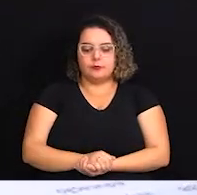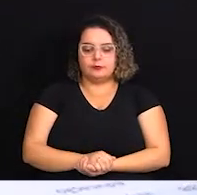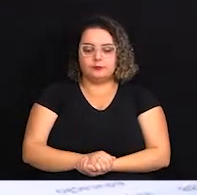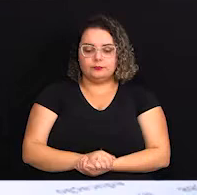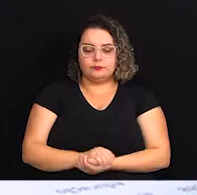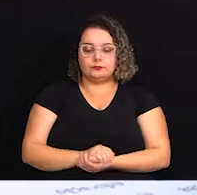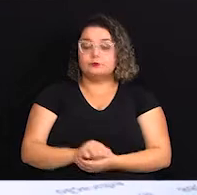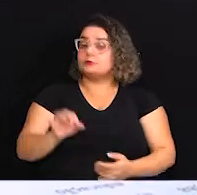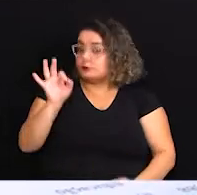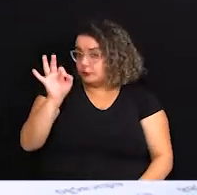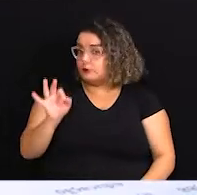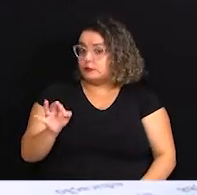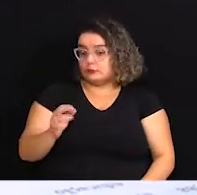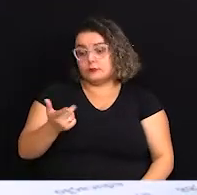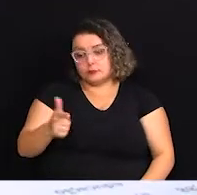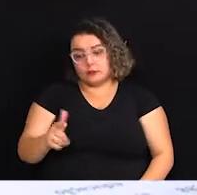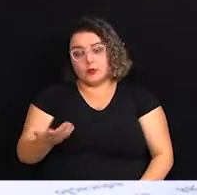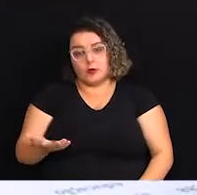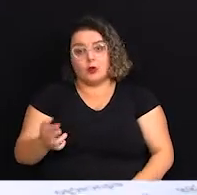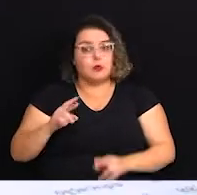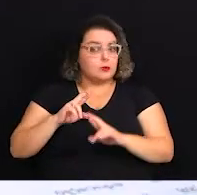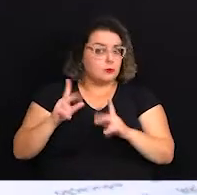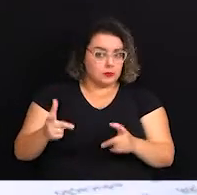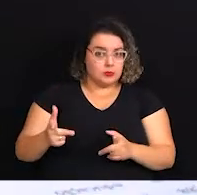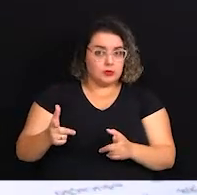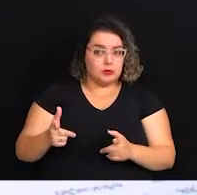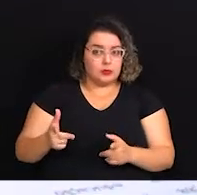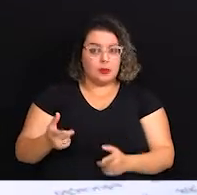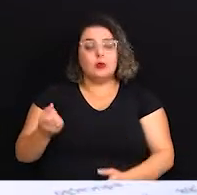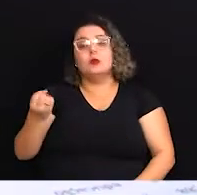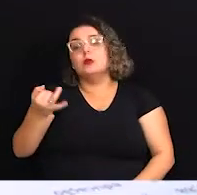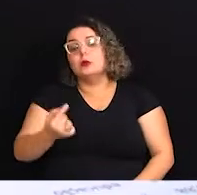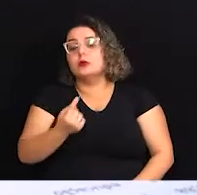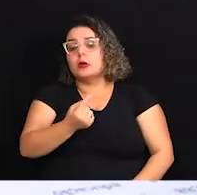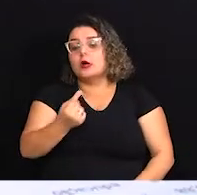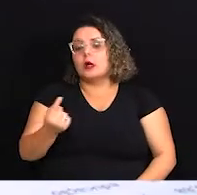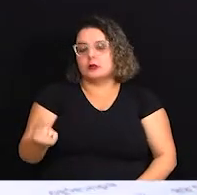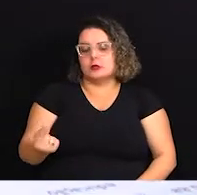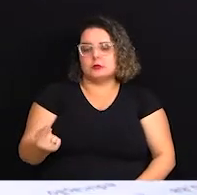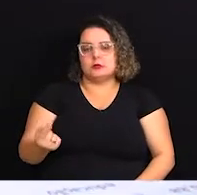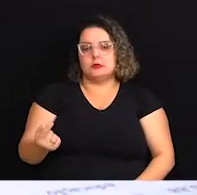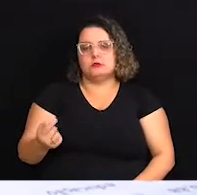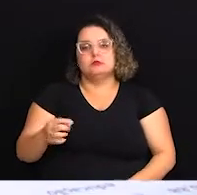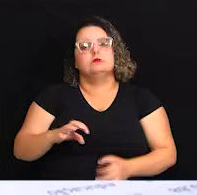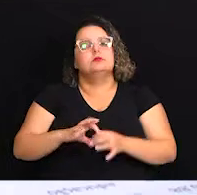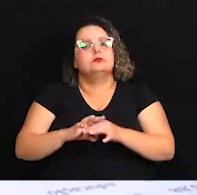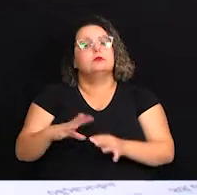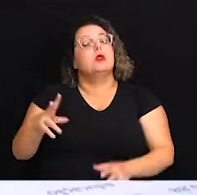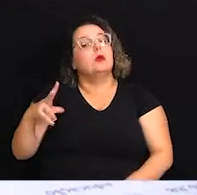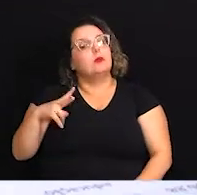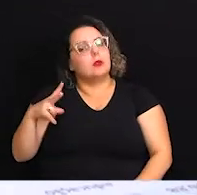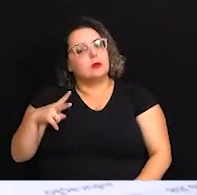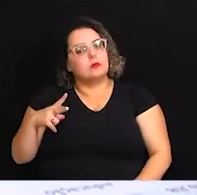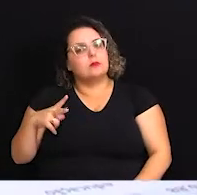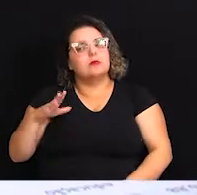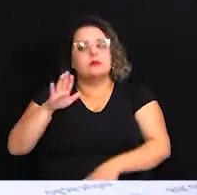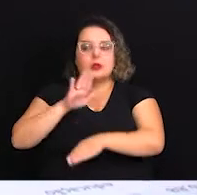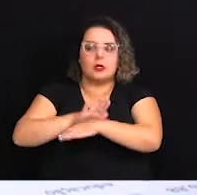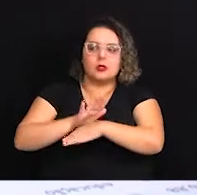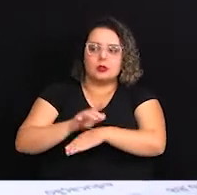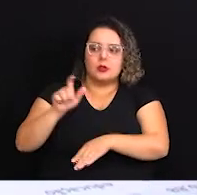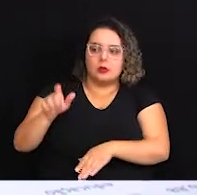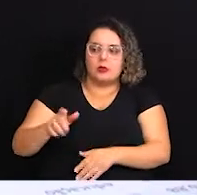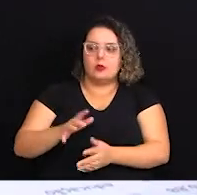a proporção ela se mantém. O que vai diferenciar é o quanto cada um está disposto a abrir mão do seu pessoal em favor do